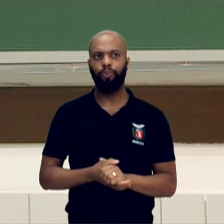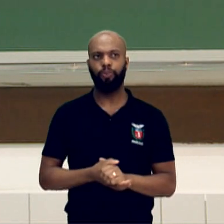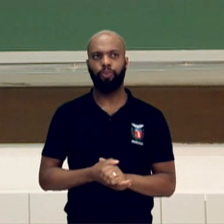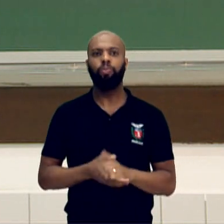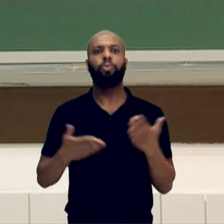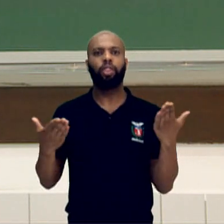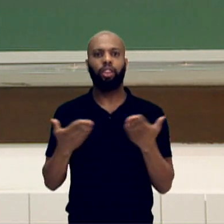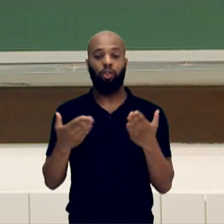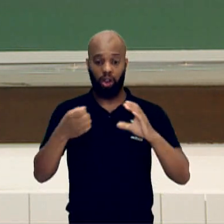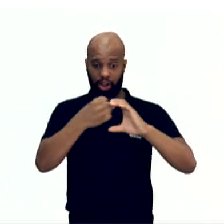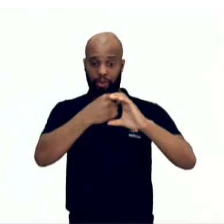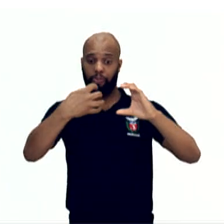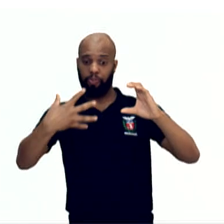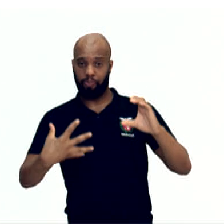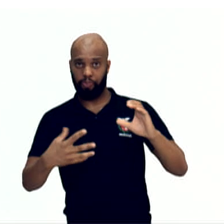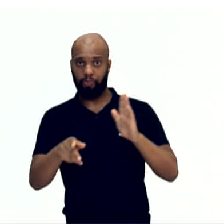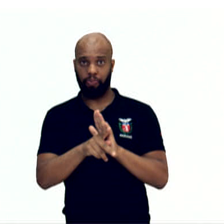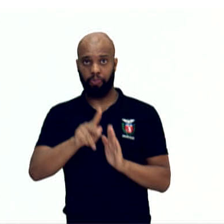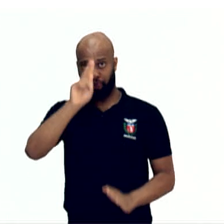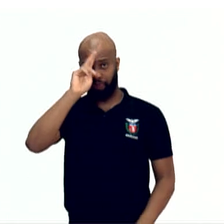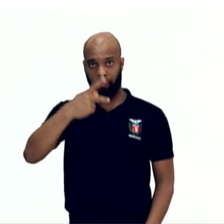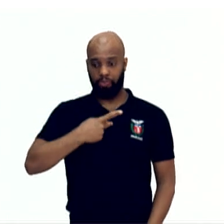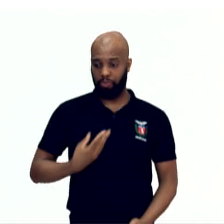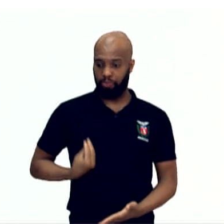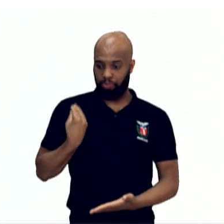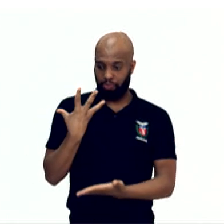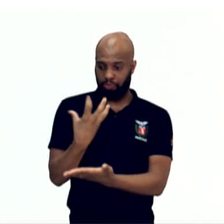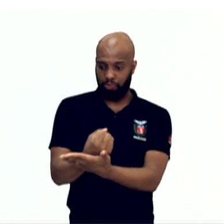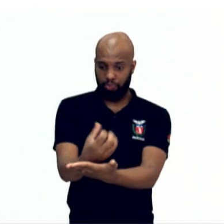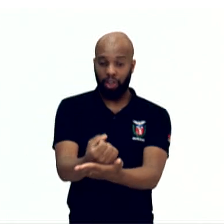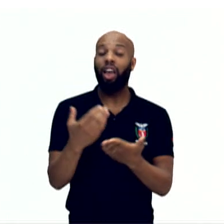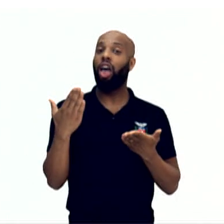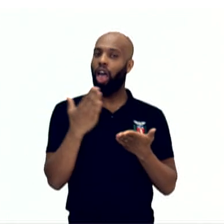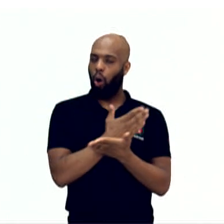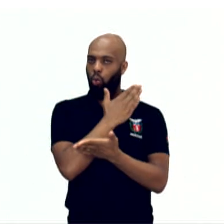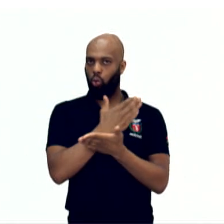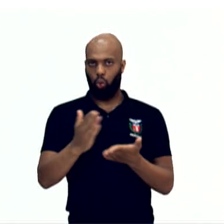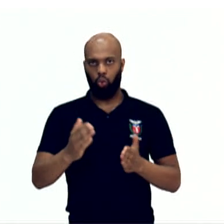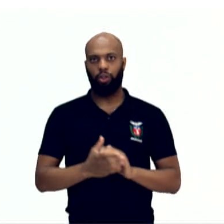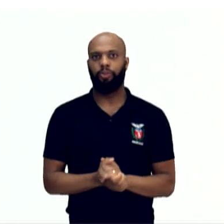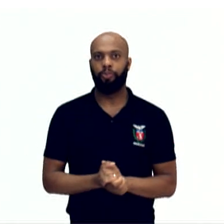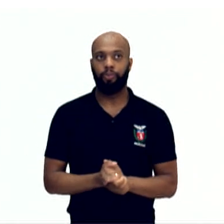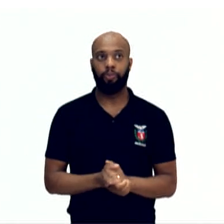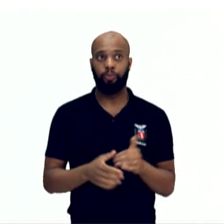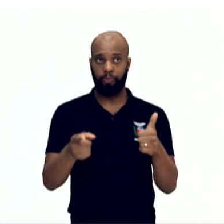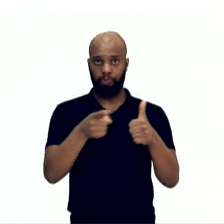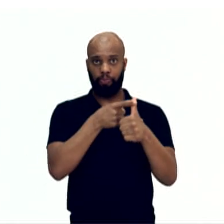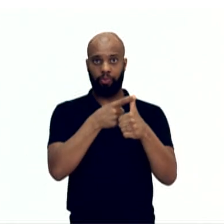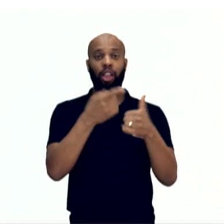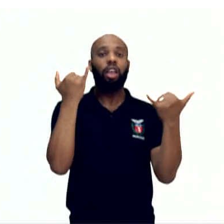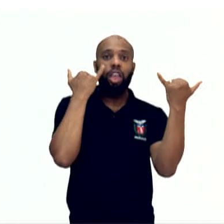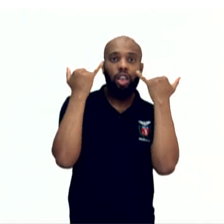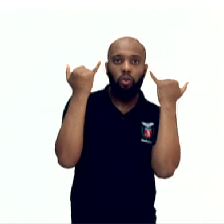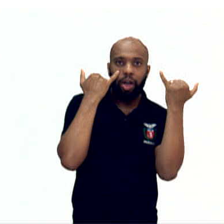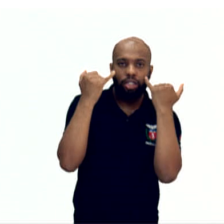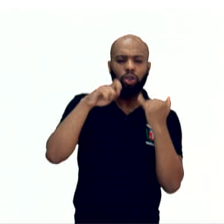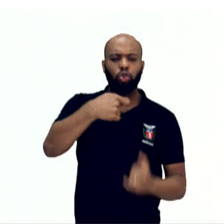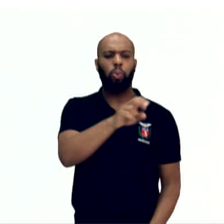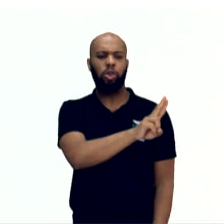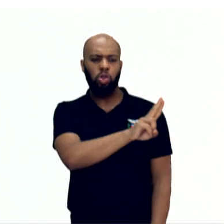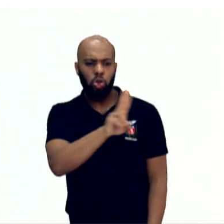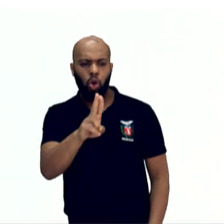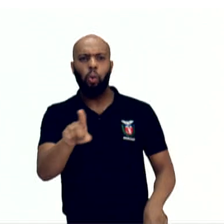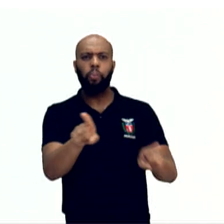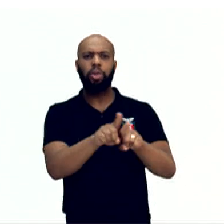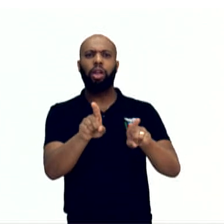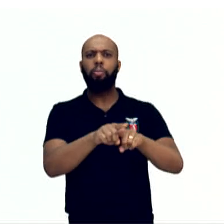Então vamos às características, né? Algumas das características. Primeira, informações quanto ao nome,